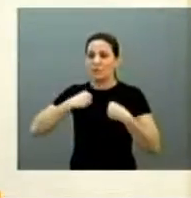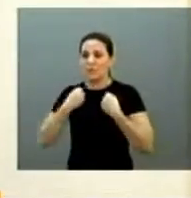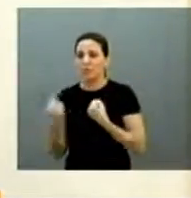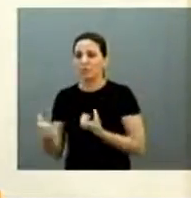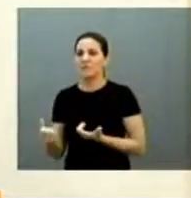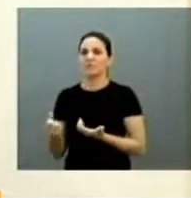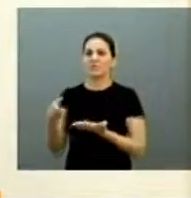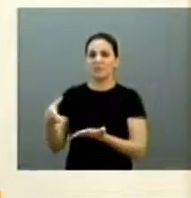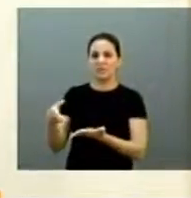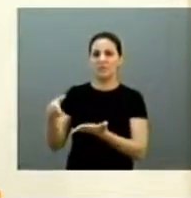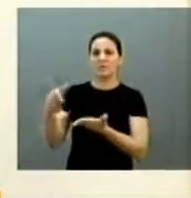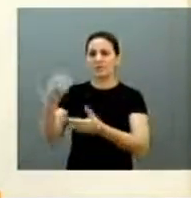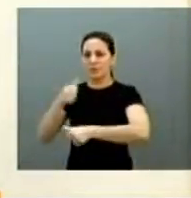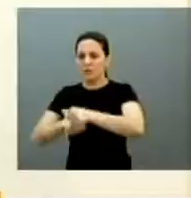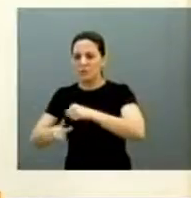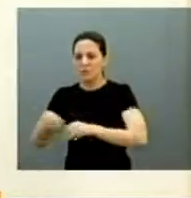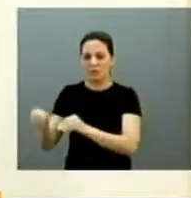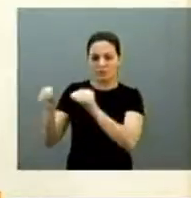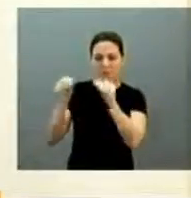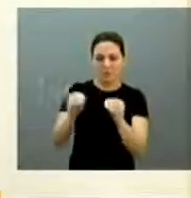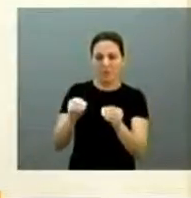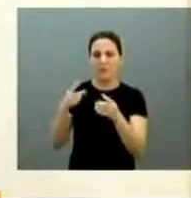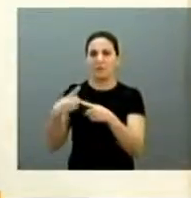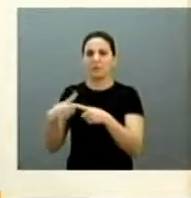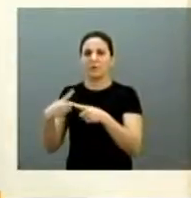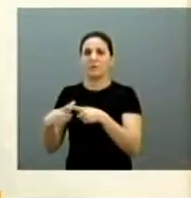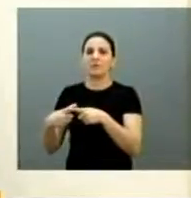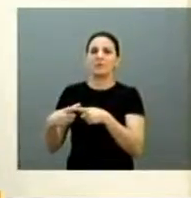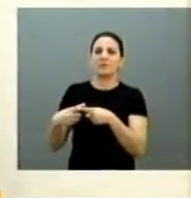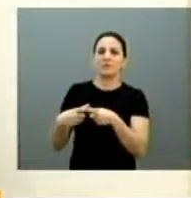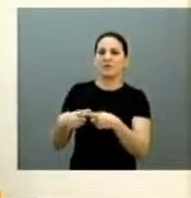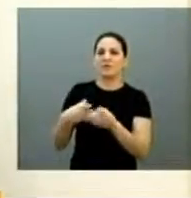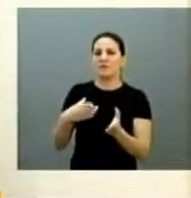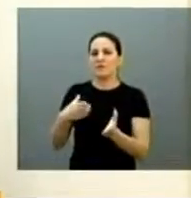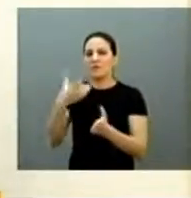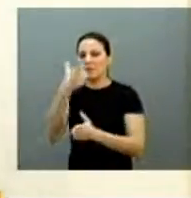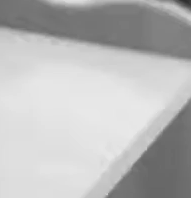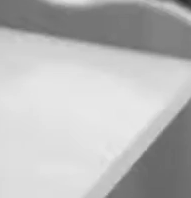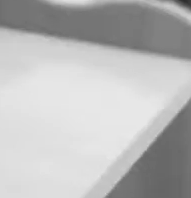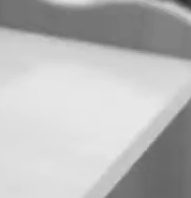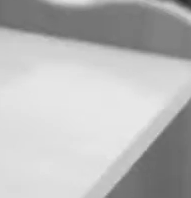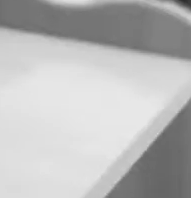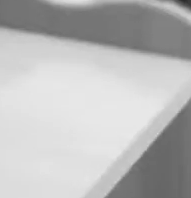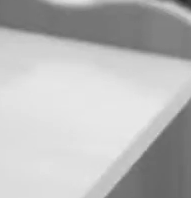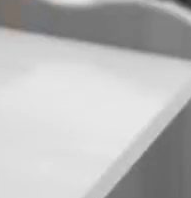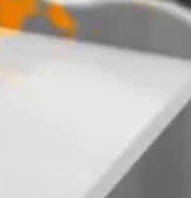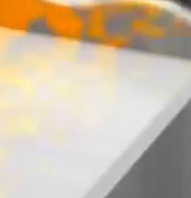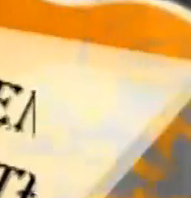coragem de mudar e transformar. Porque se não tiver, vai continuar da mesma forma que está. Obrigado e boa noite.